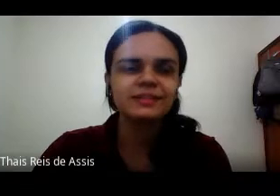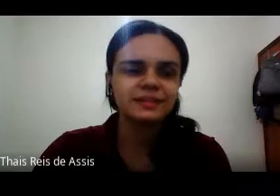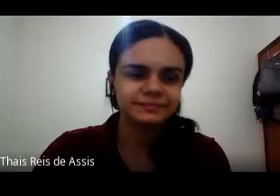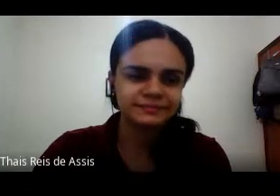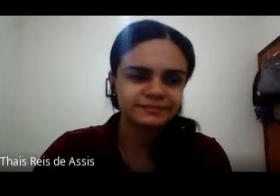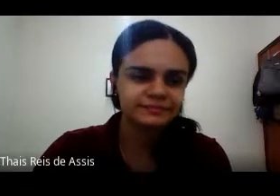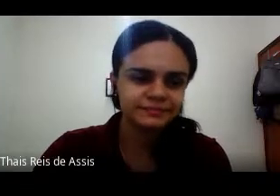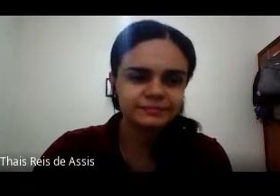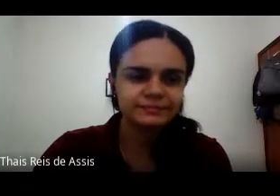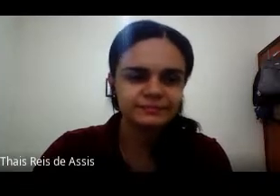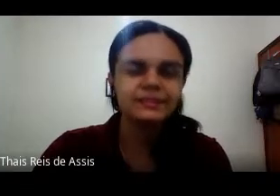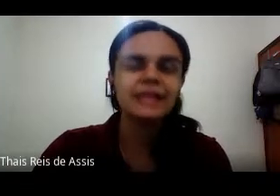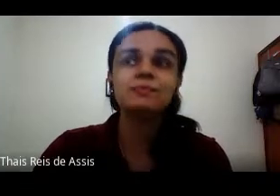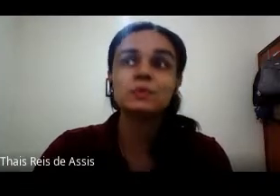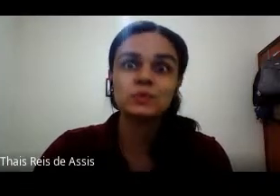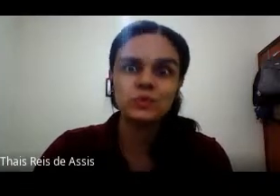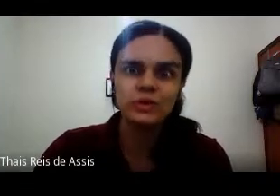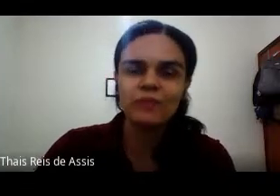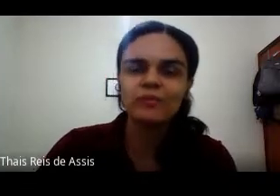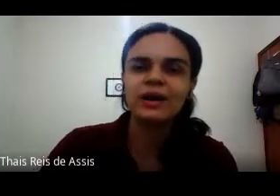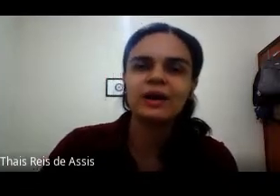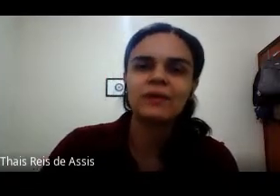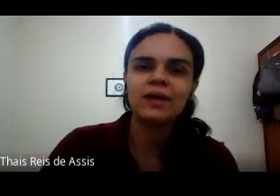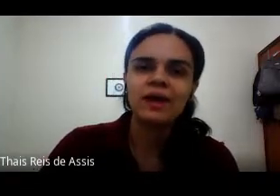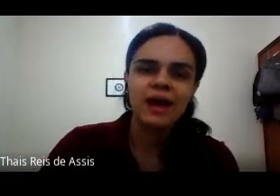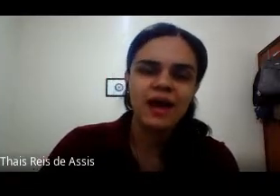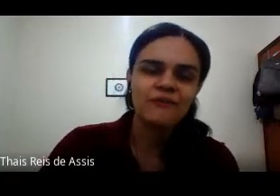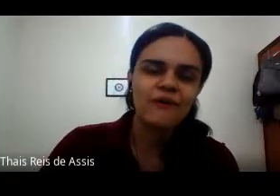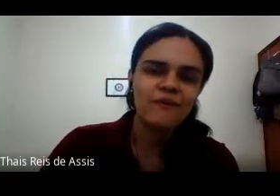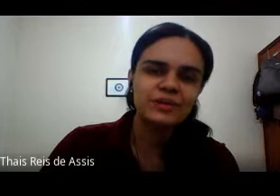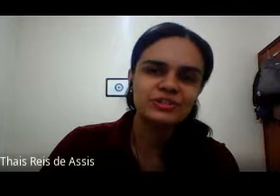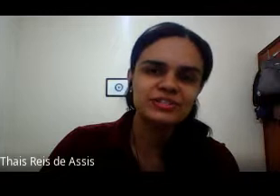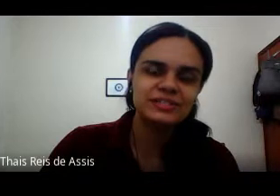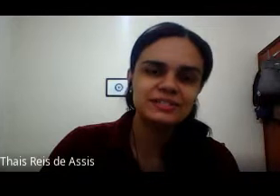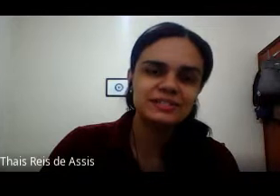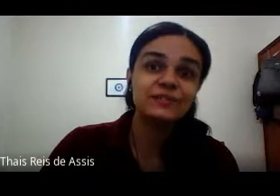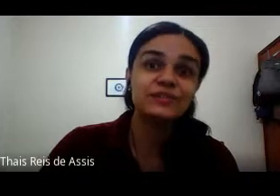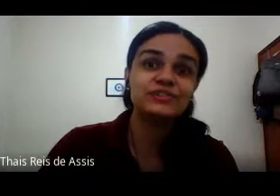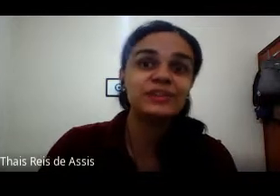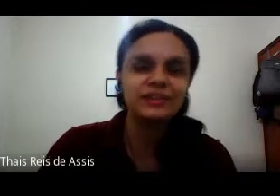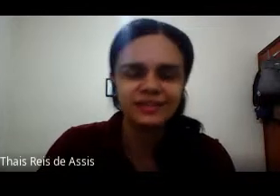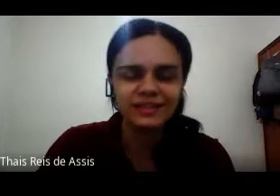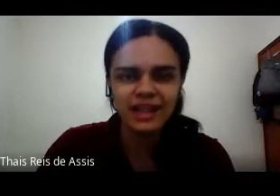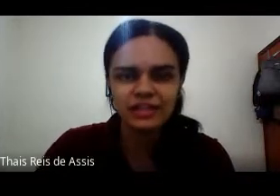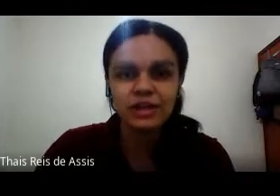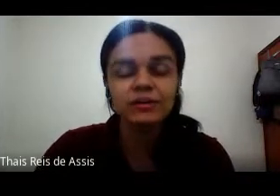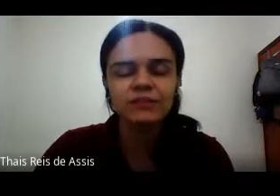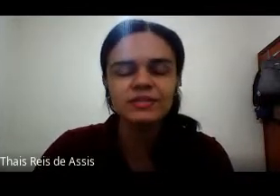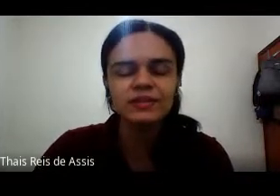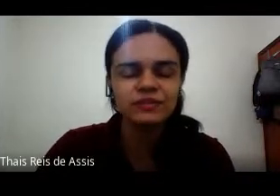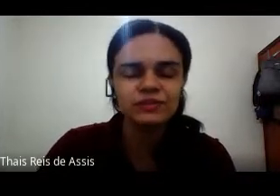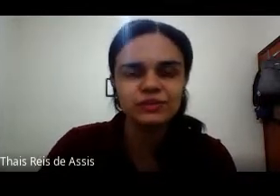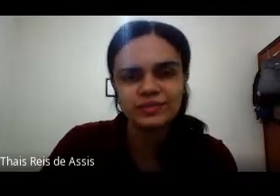Então, assim, essa postura corporal, a forma de se vestir dentro da sala de aula,